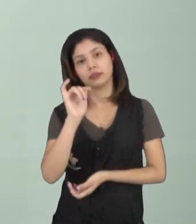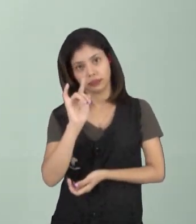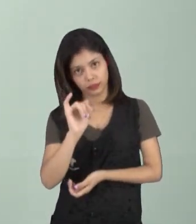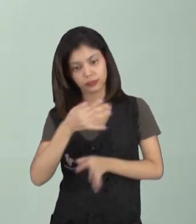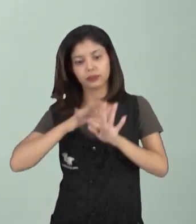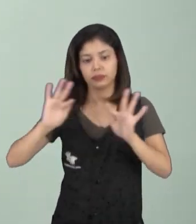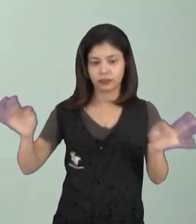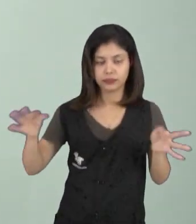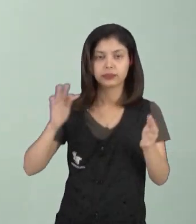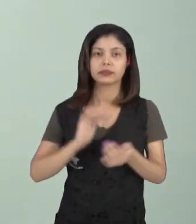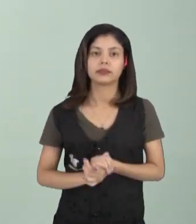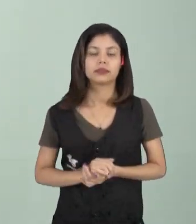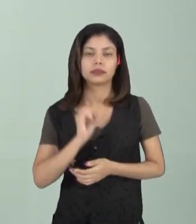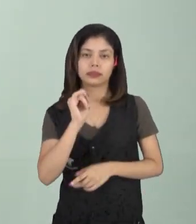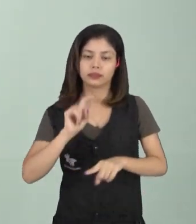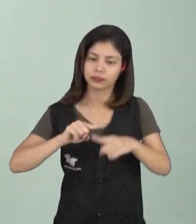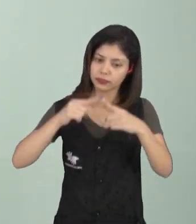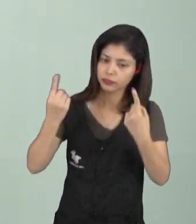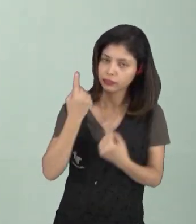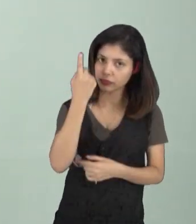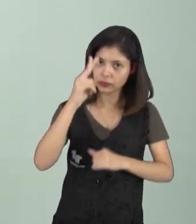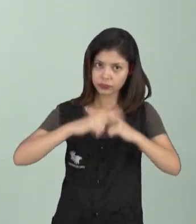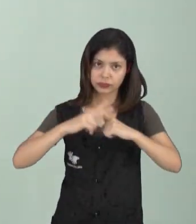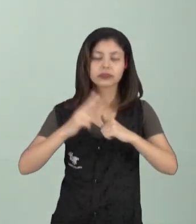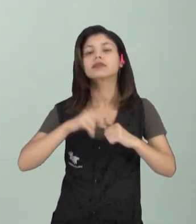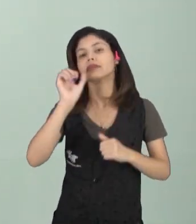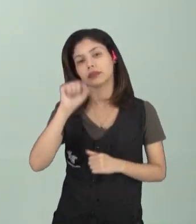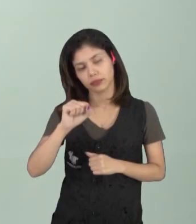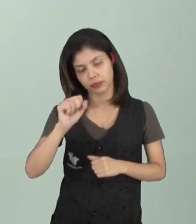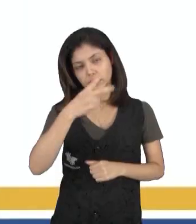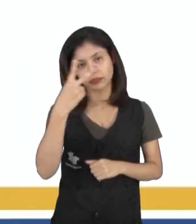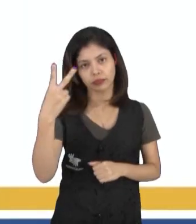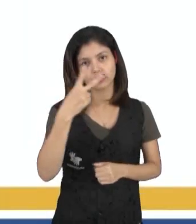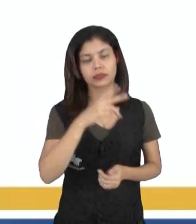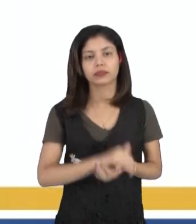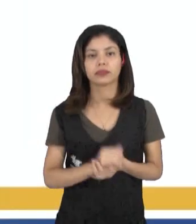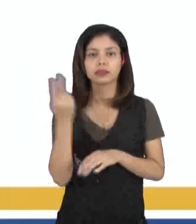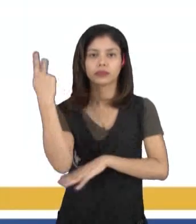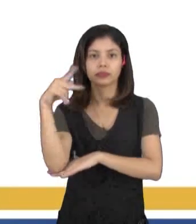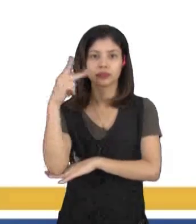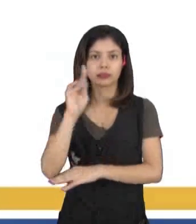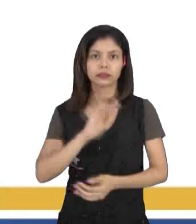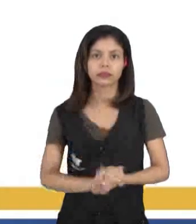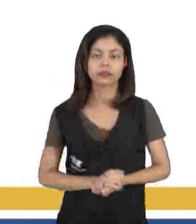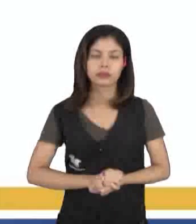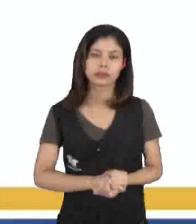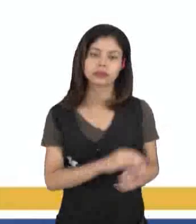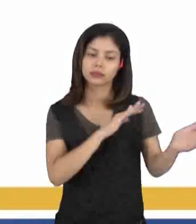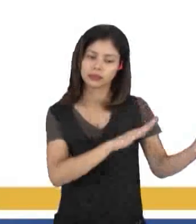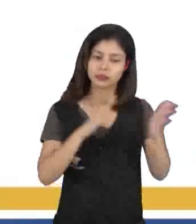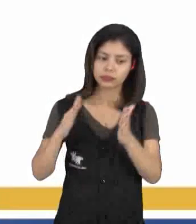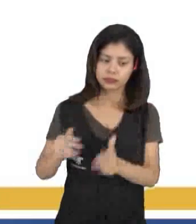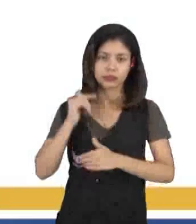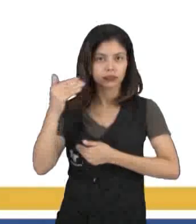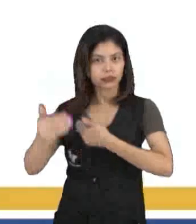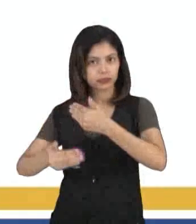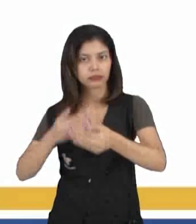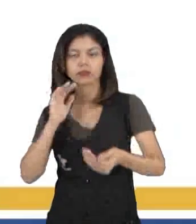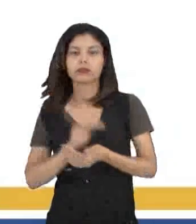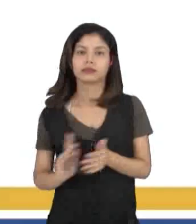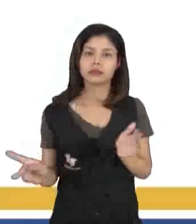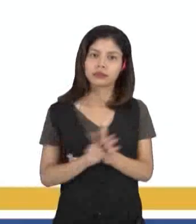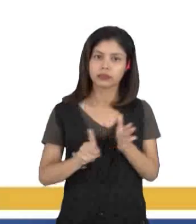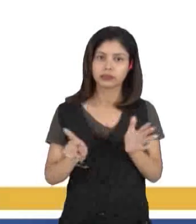Se tem mais de um, são duas orações, e assim sucessivamente, tá certo? E o período se faz através dessa presença